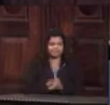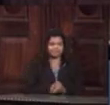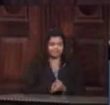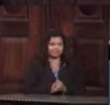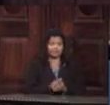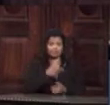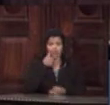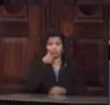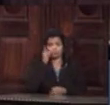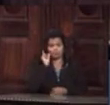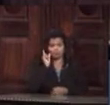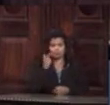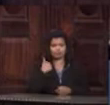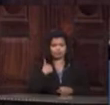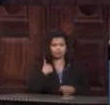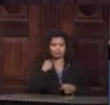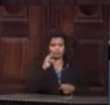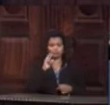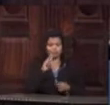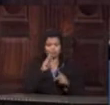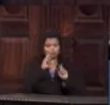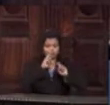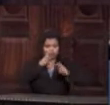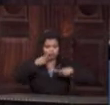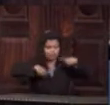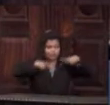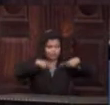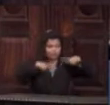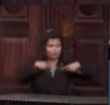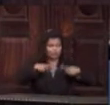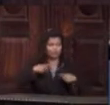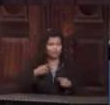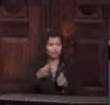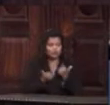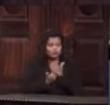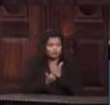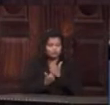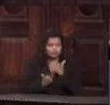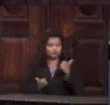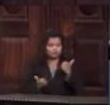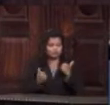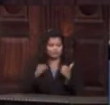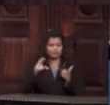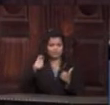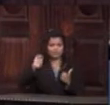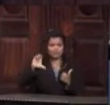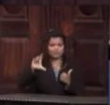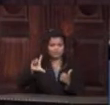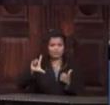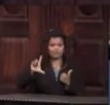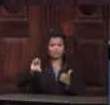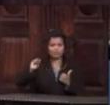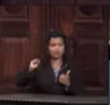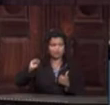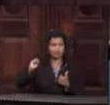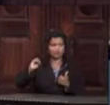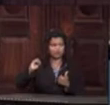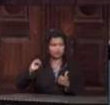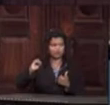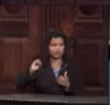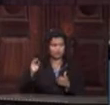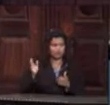ministro celso amorim que foi o condutor coordenador de uma política de